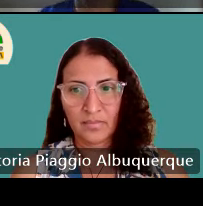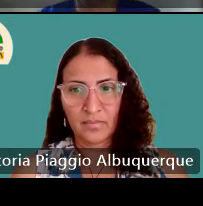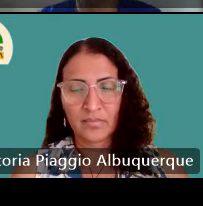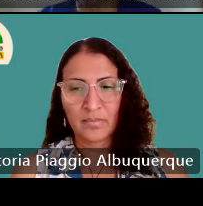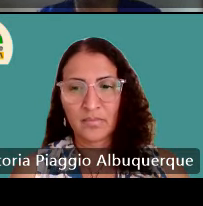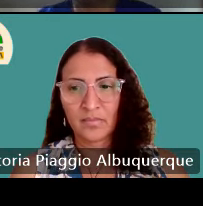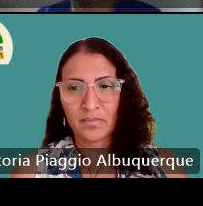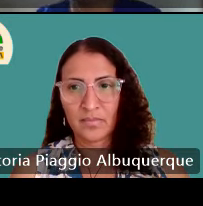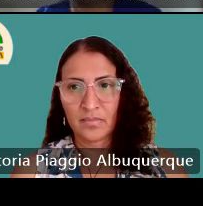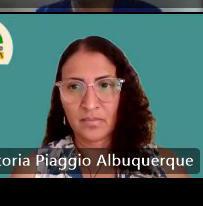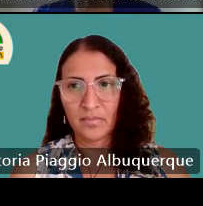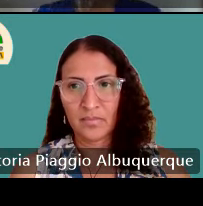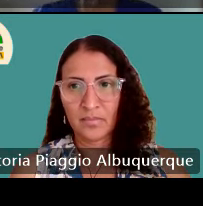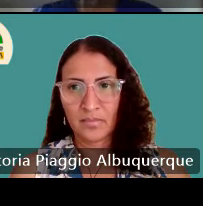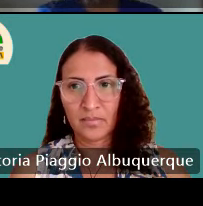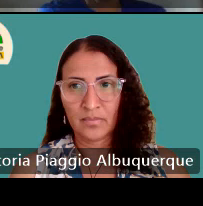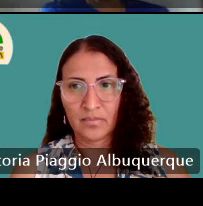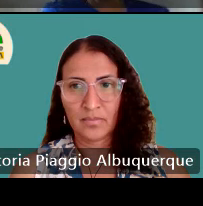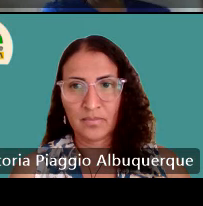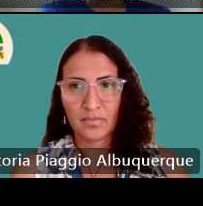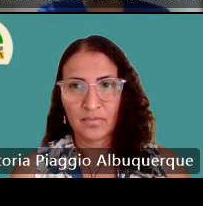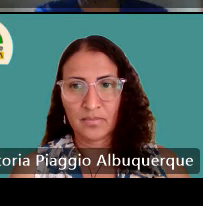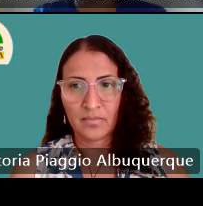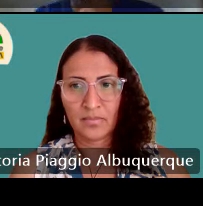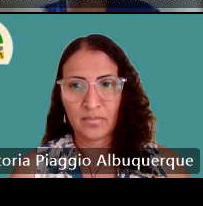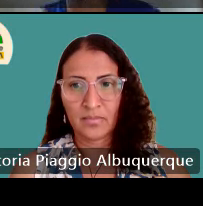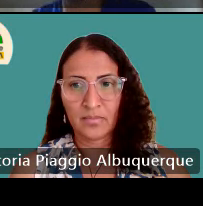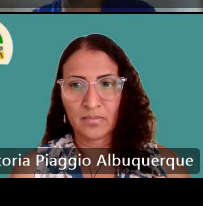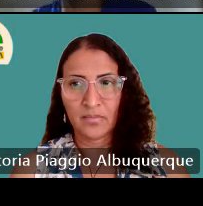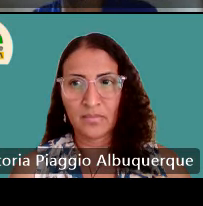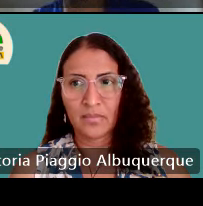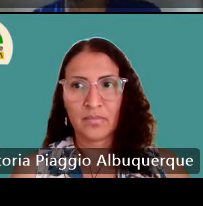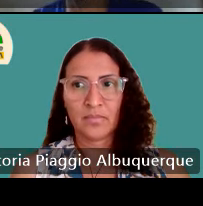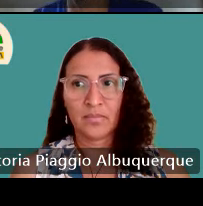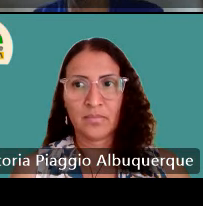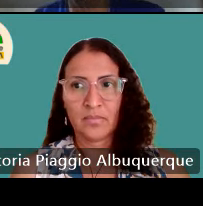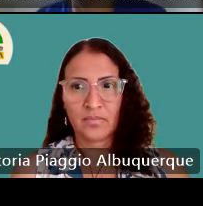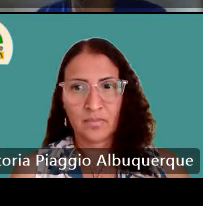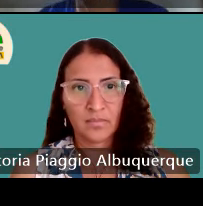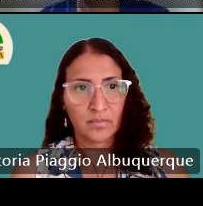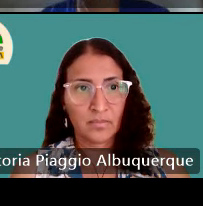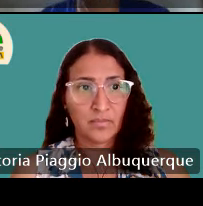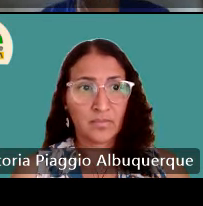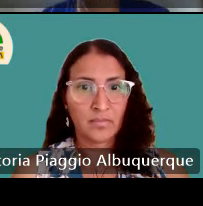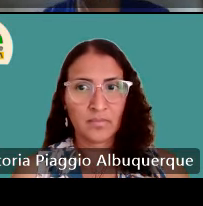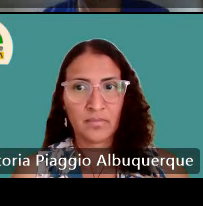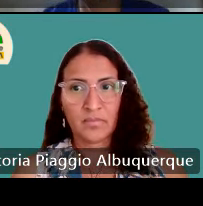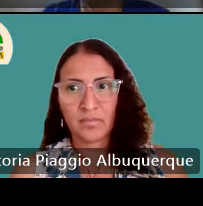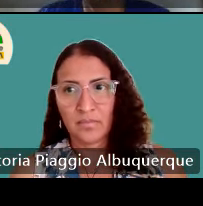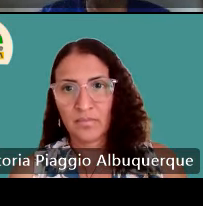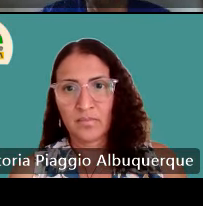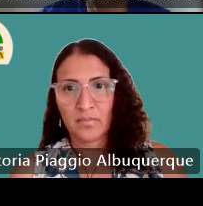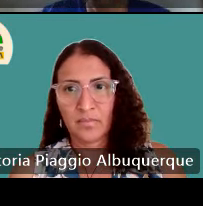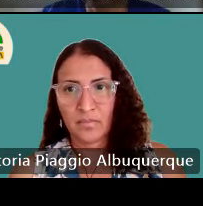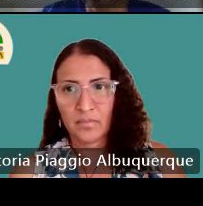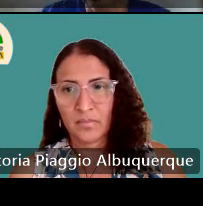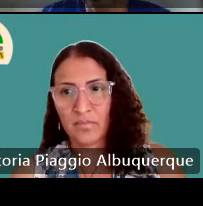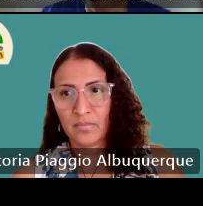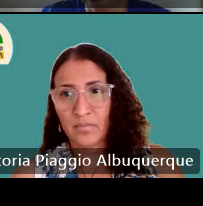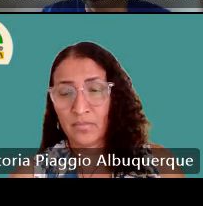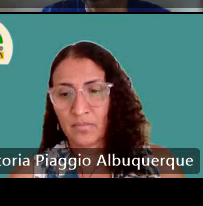eh da legalidade já o erro não necessariamente né não é isso é uma falha involuntária que ocorre na